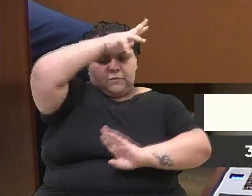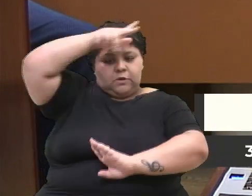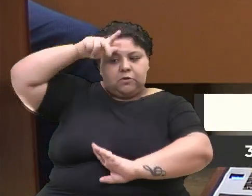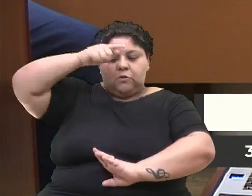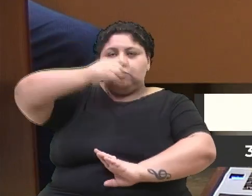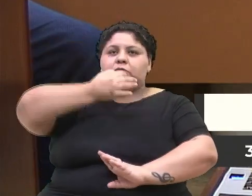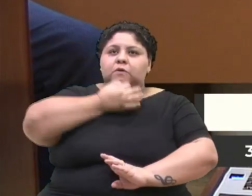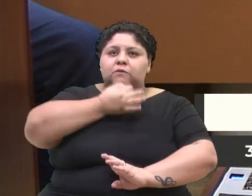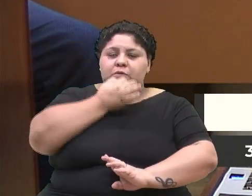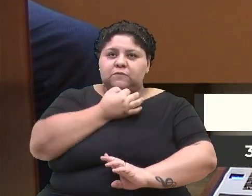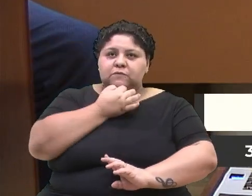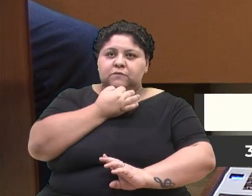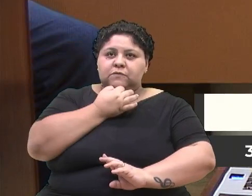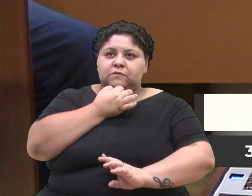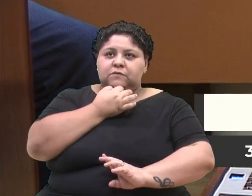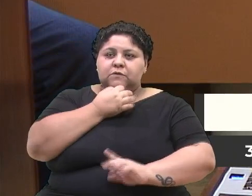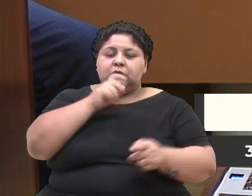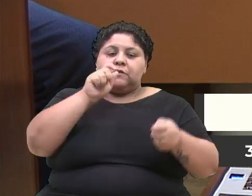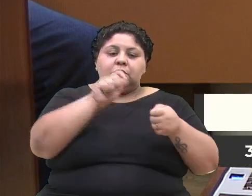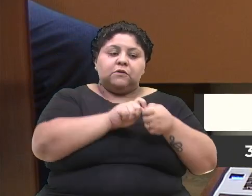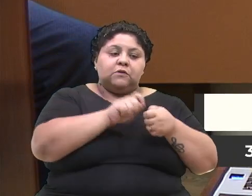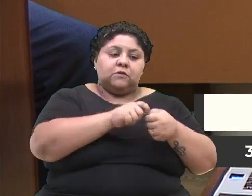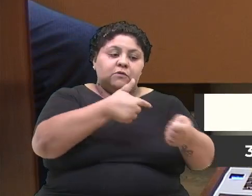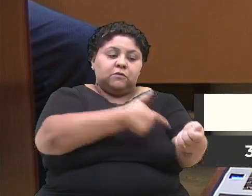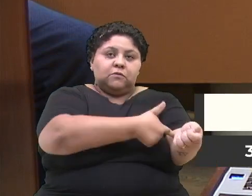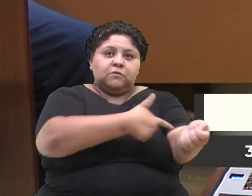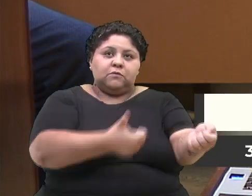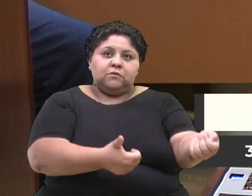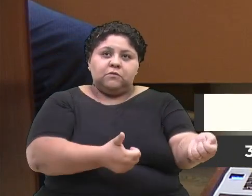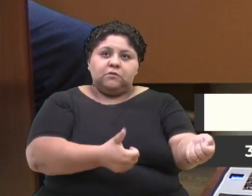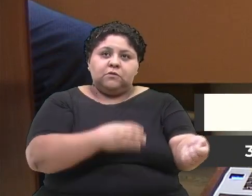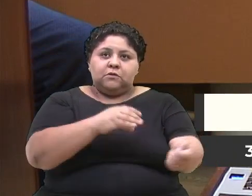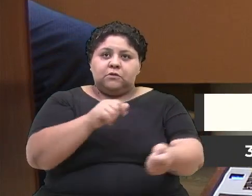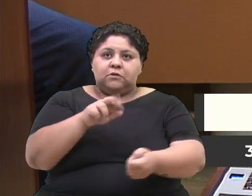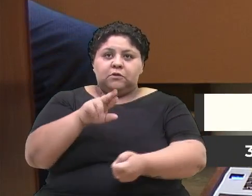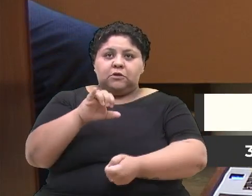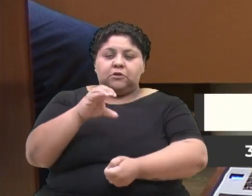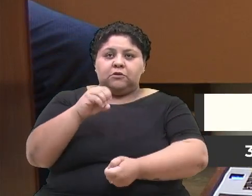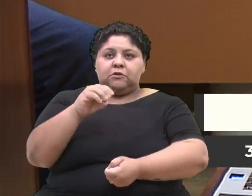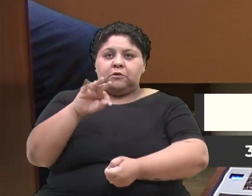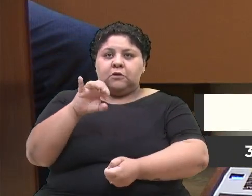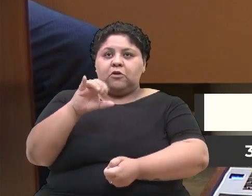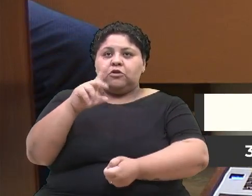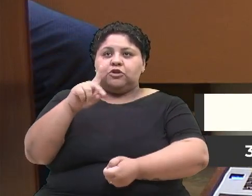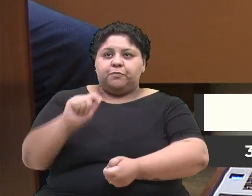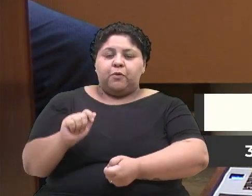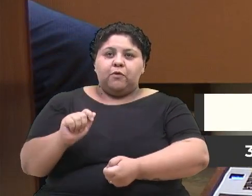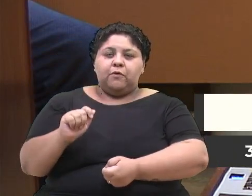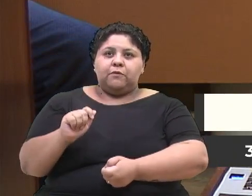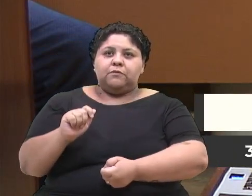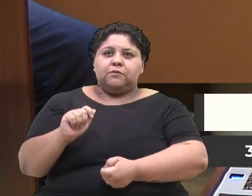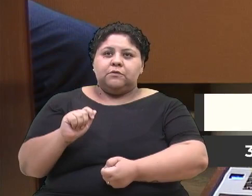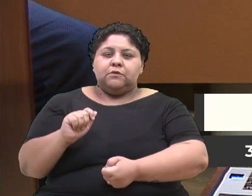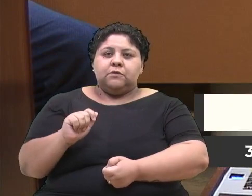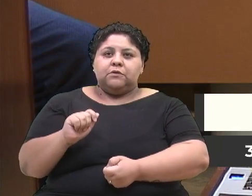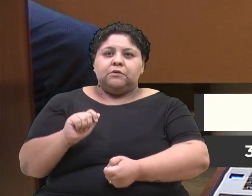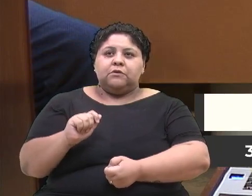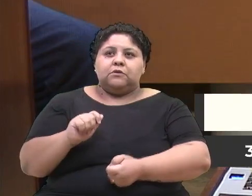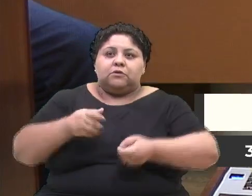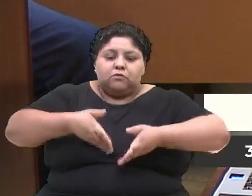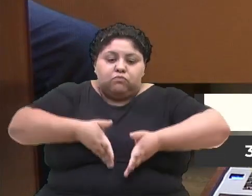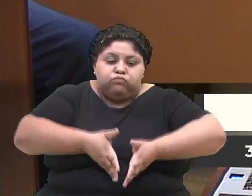do Sul, a realização do exame de cariótipo nos